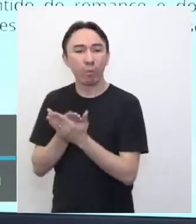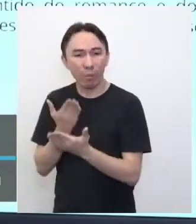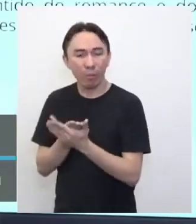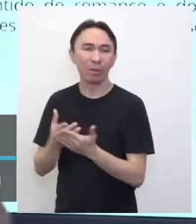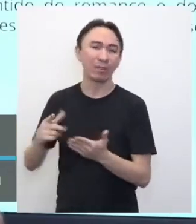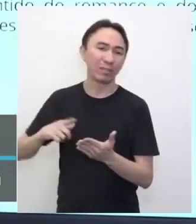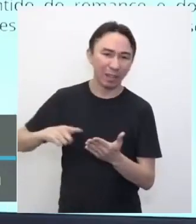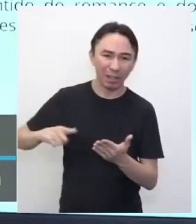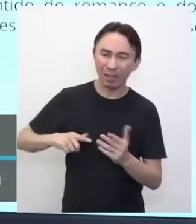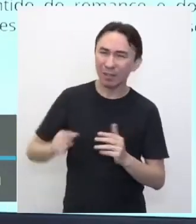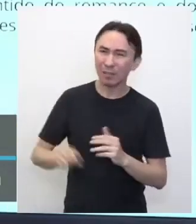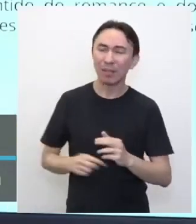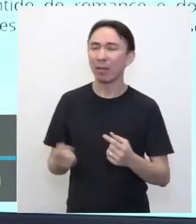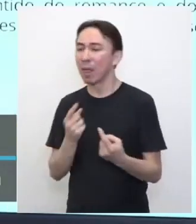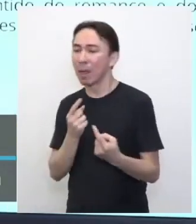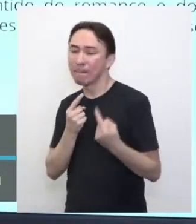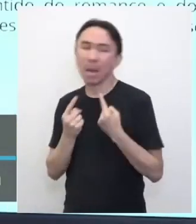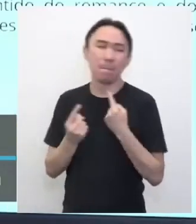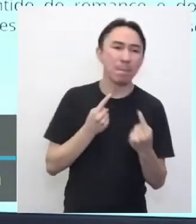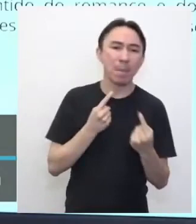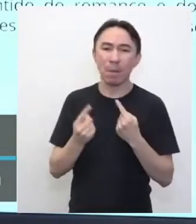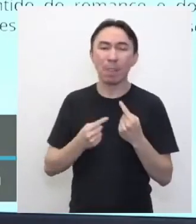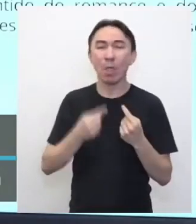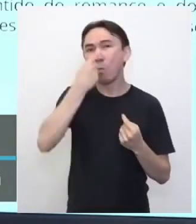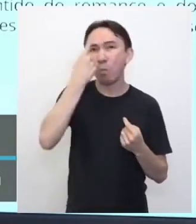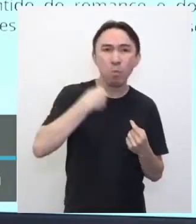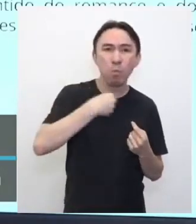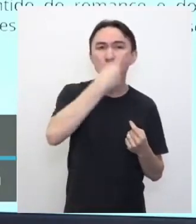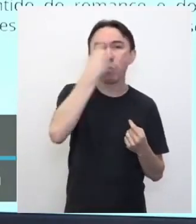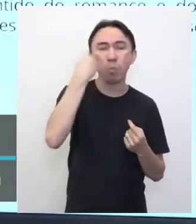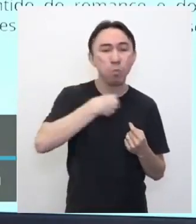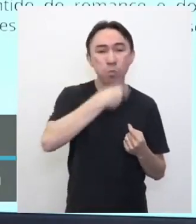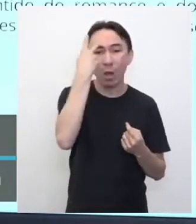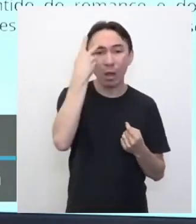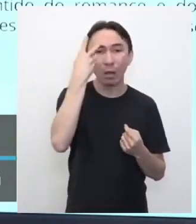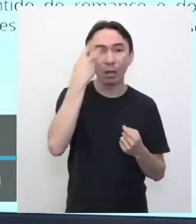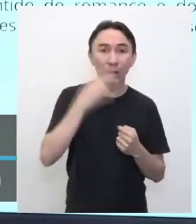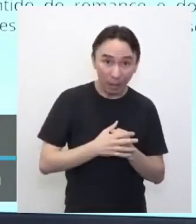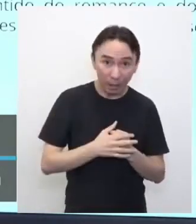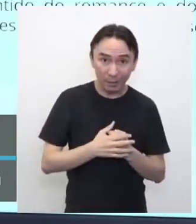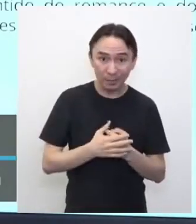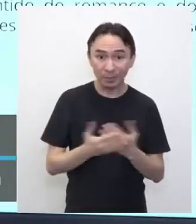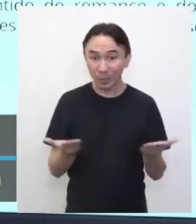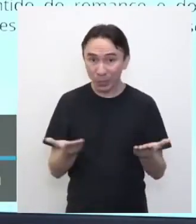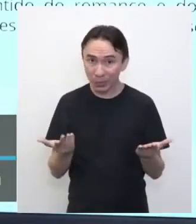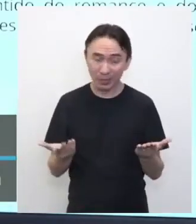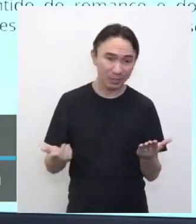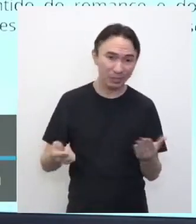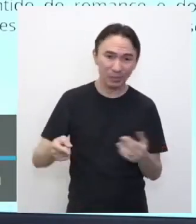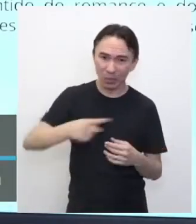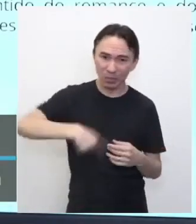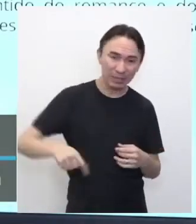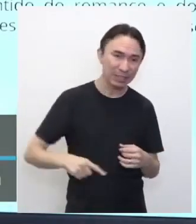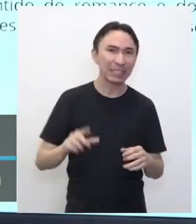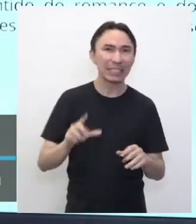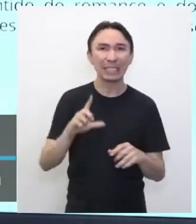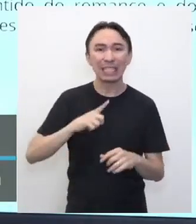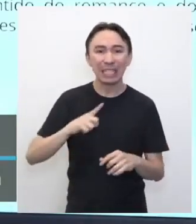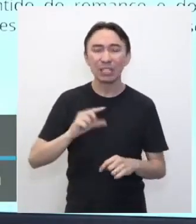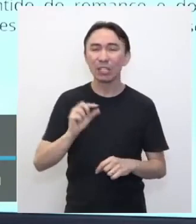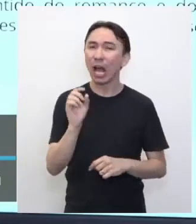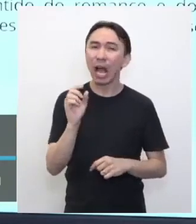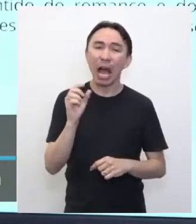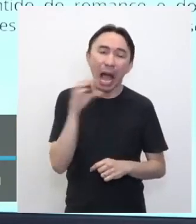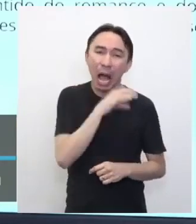faz um debate, fica 1 hora, 2 horas, te deixar um questionário de 15 minutos, foi a aula inteira. Então o que acontece? Aqui a gente vai dar um tempinho para vocês, pensa